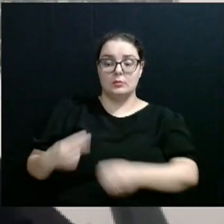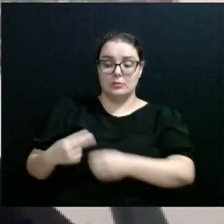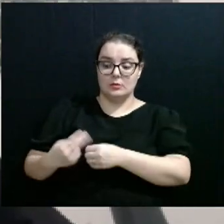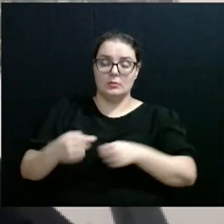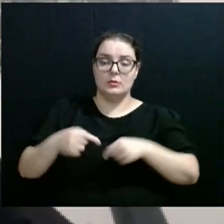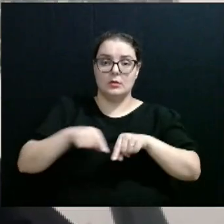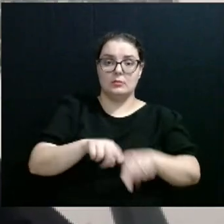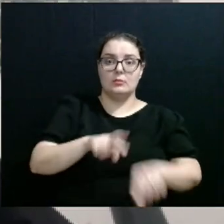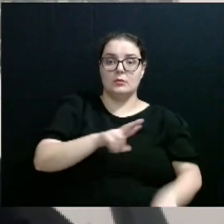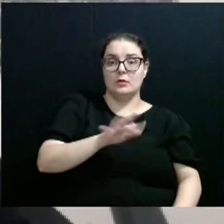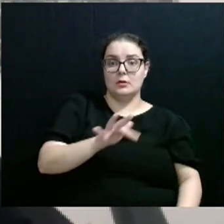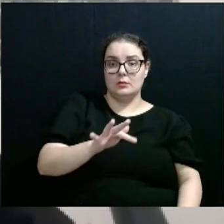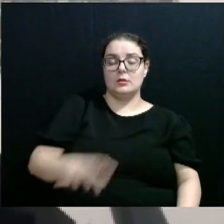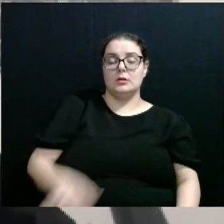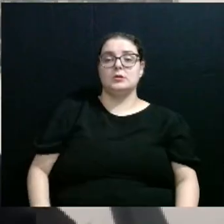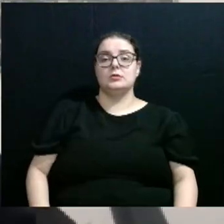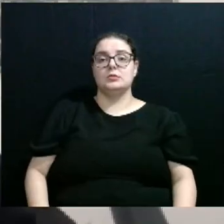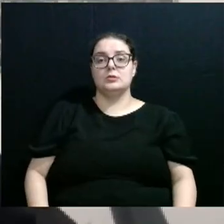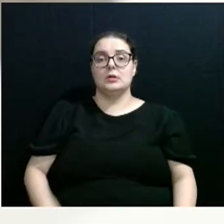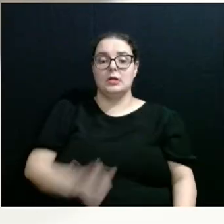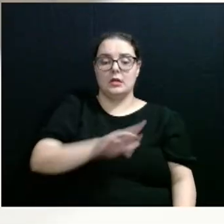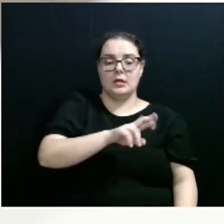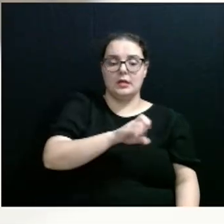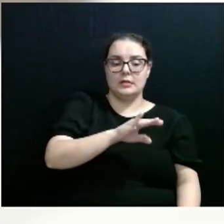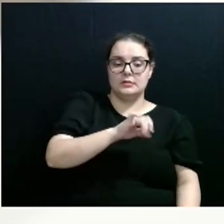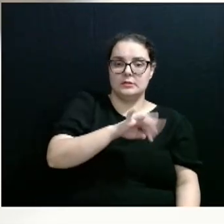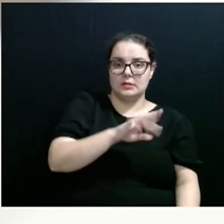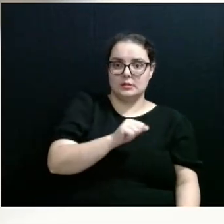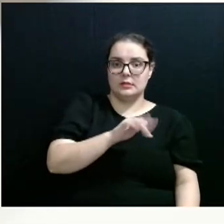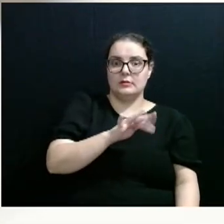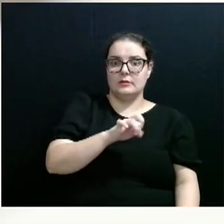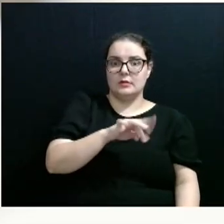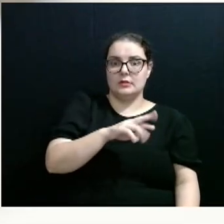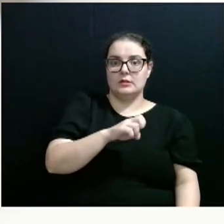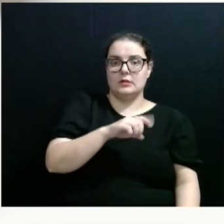Federal, onde a gente tem recebido TV Boxes, que